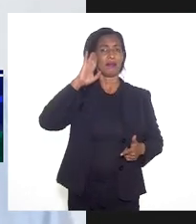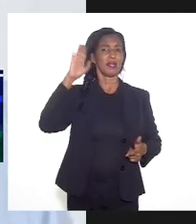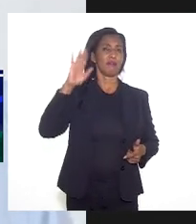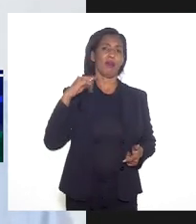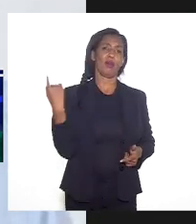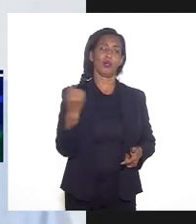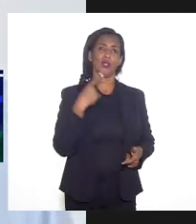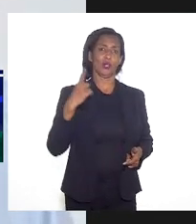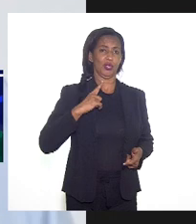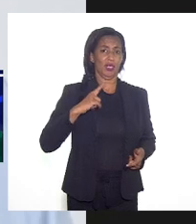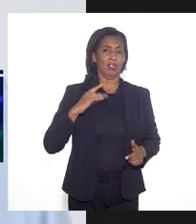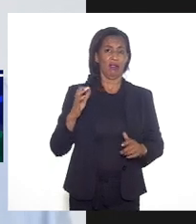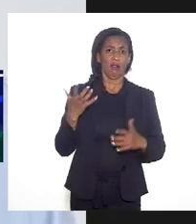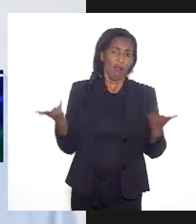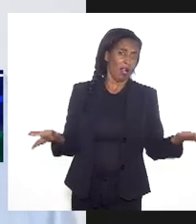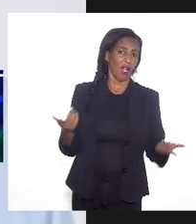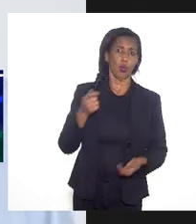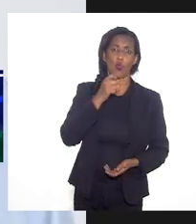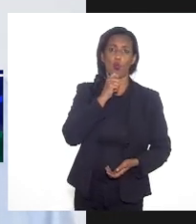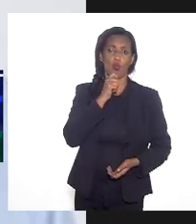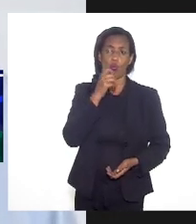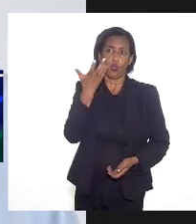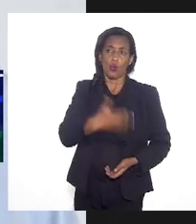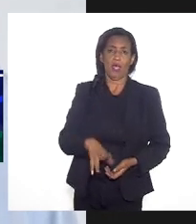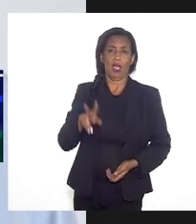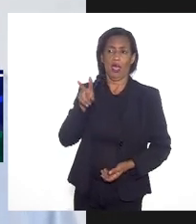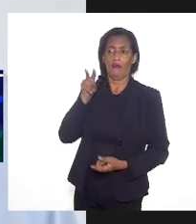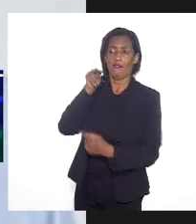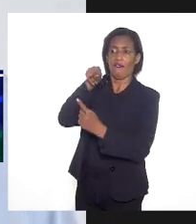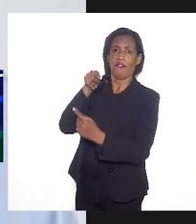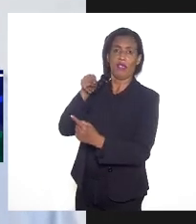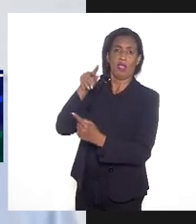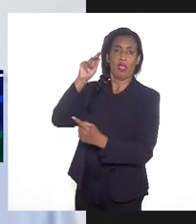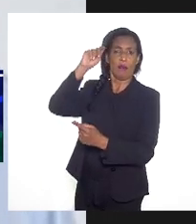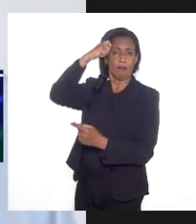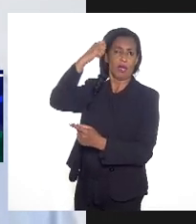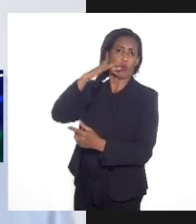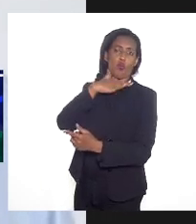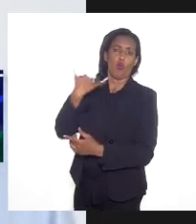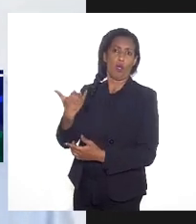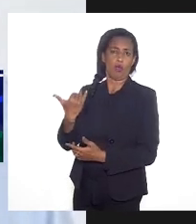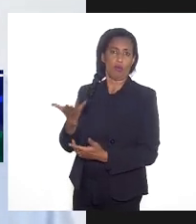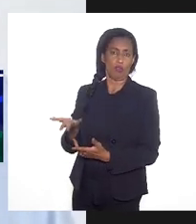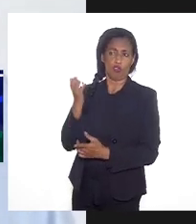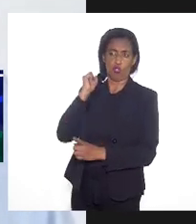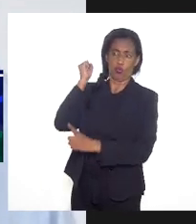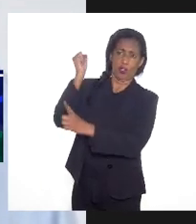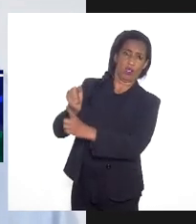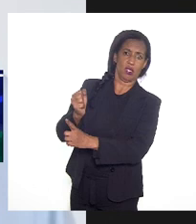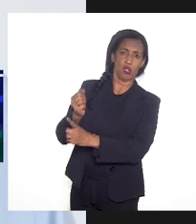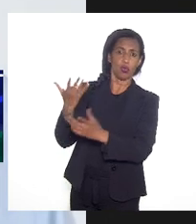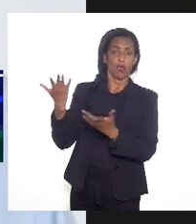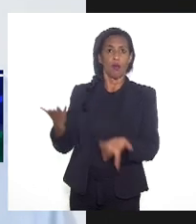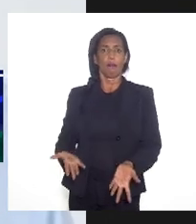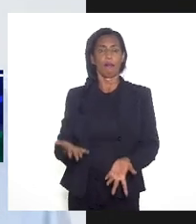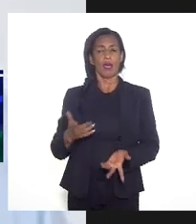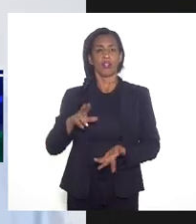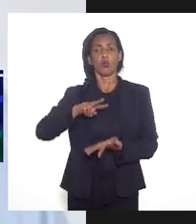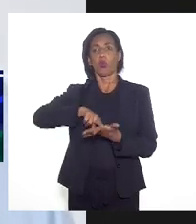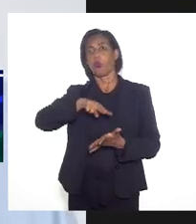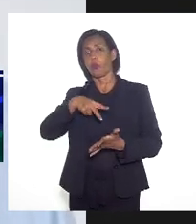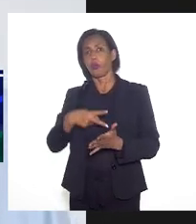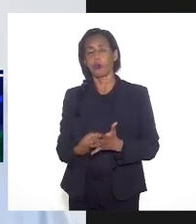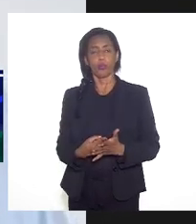ninguém quer que os negros sejam mortos, ninguém quer ver genocídio aqui na nossa terra, mas ele não